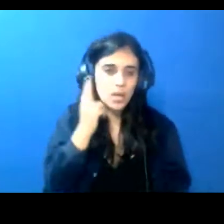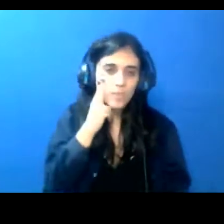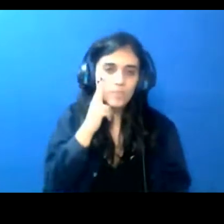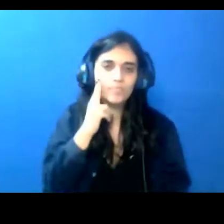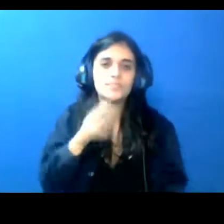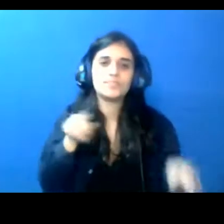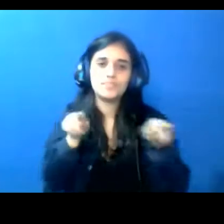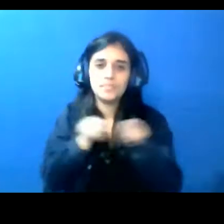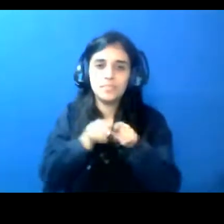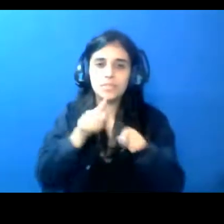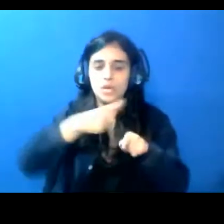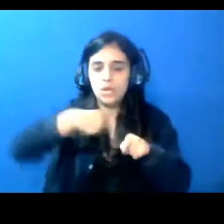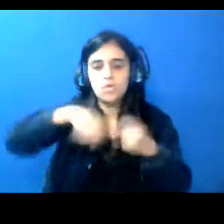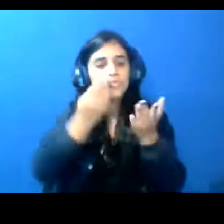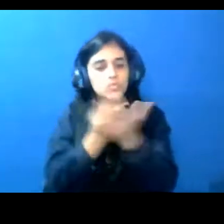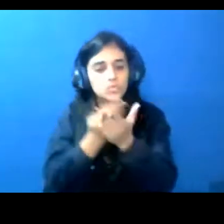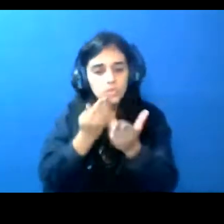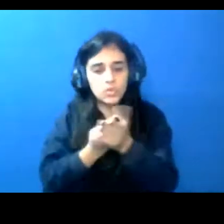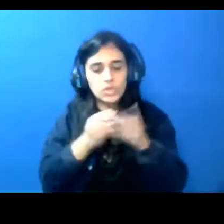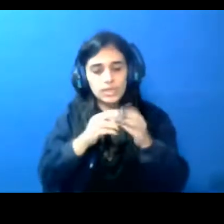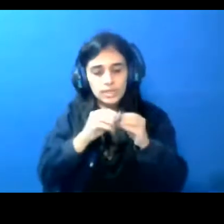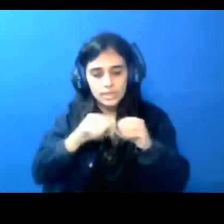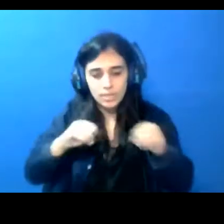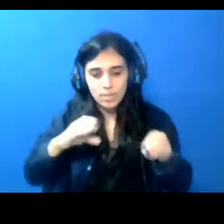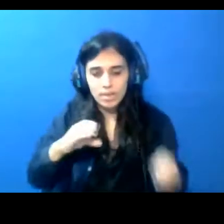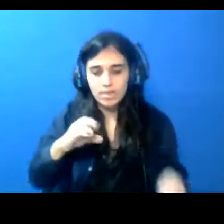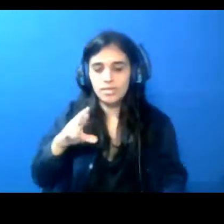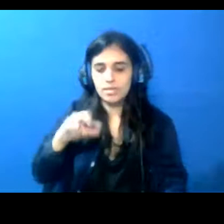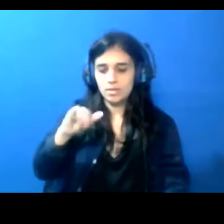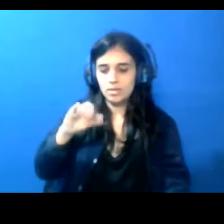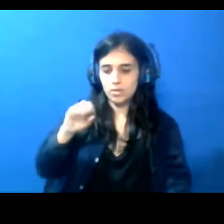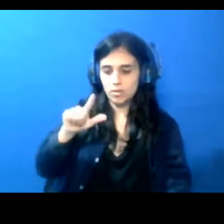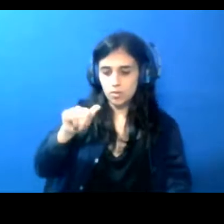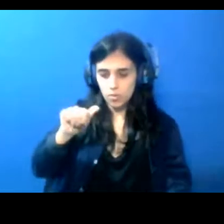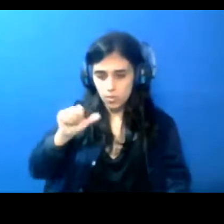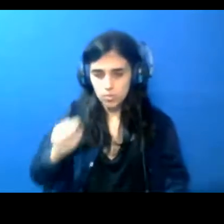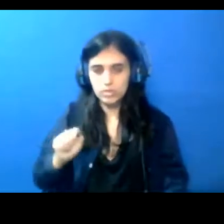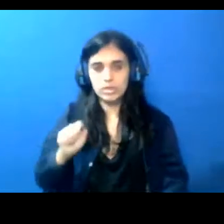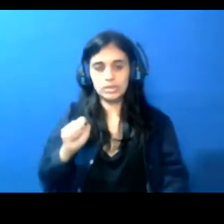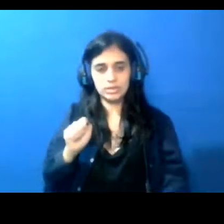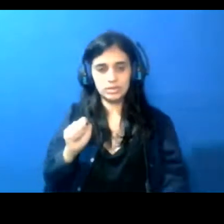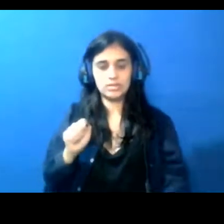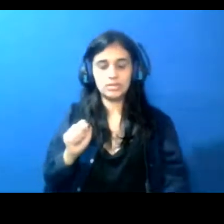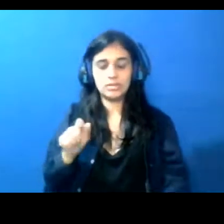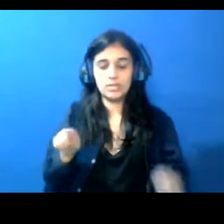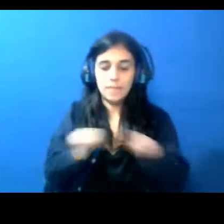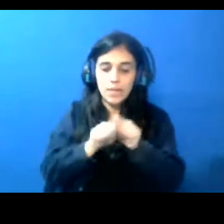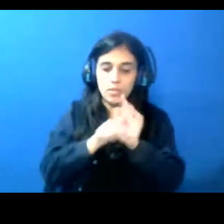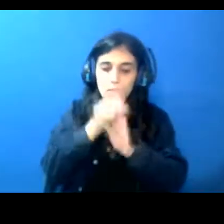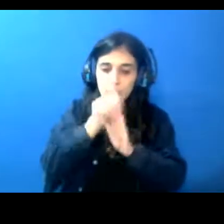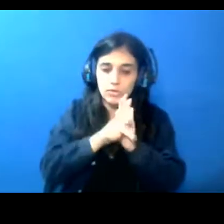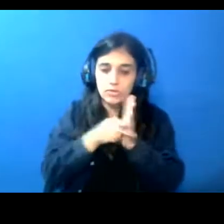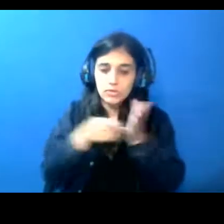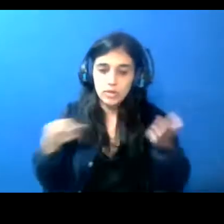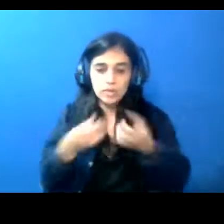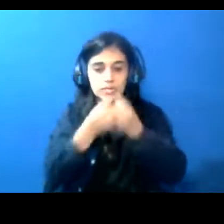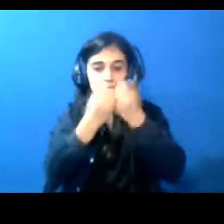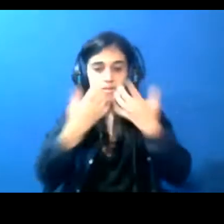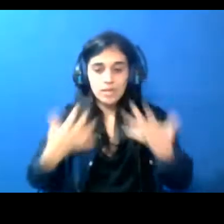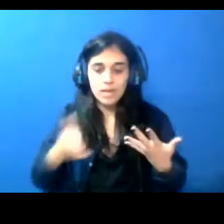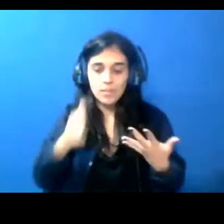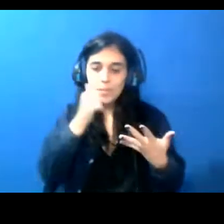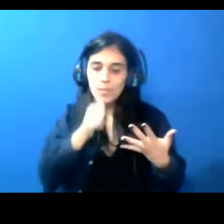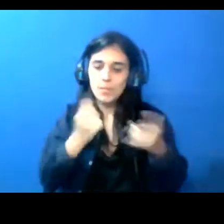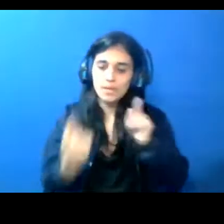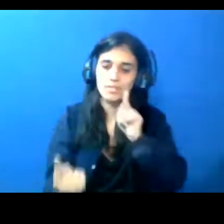sementes crioulas e deste programa específico, as mulheres vão se encontrar com